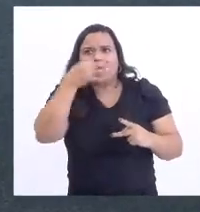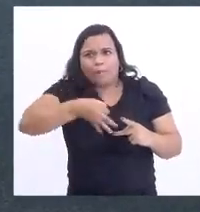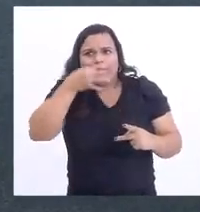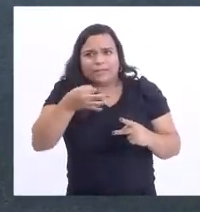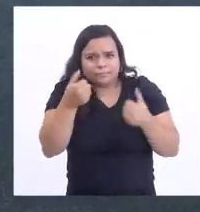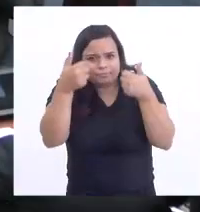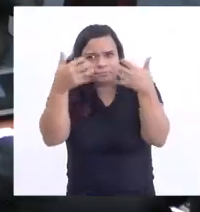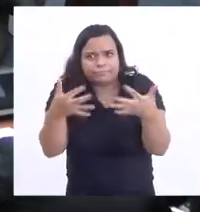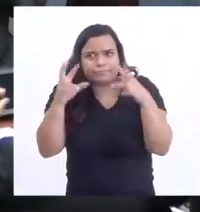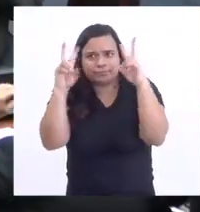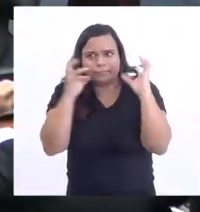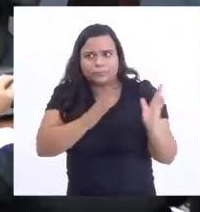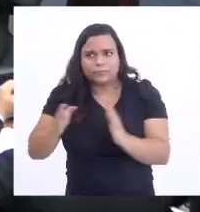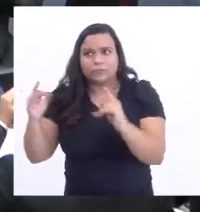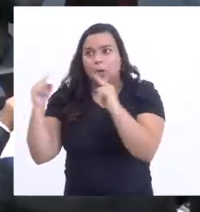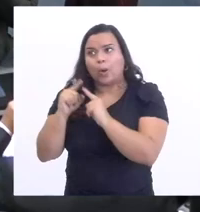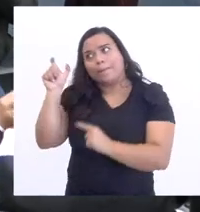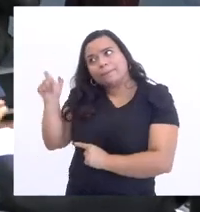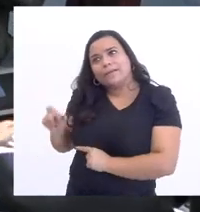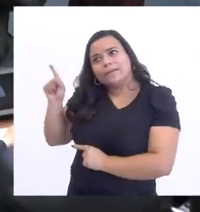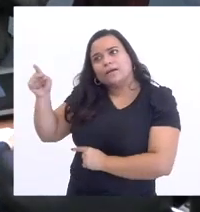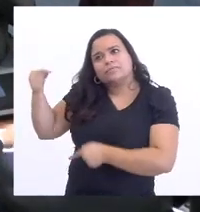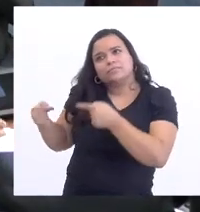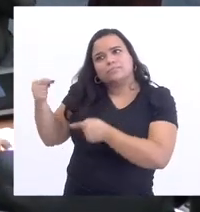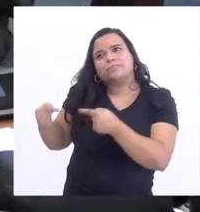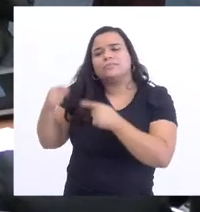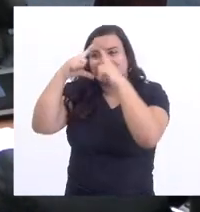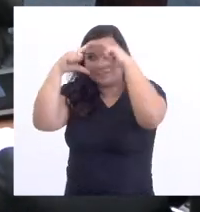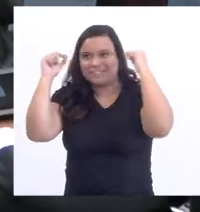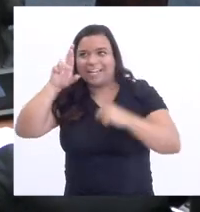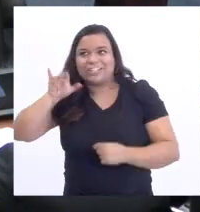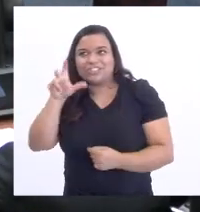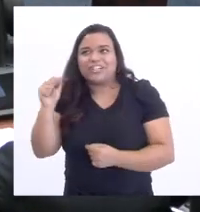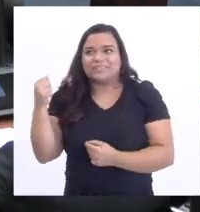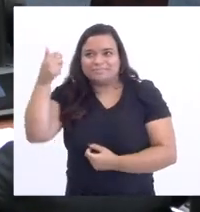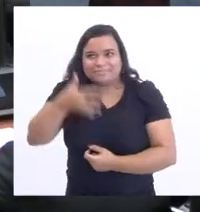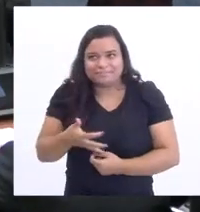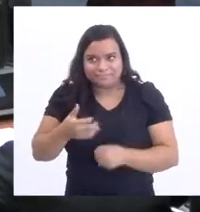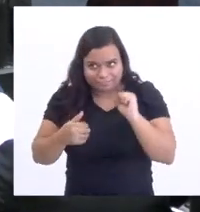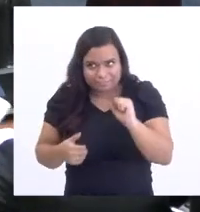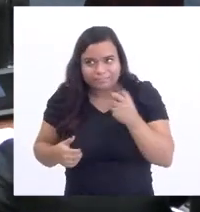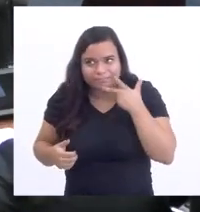ver um pouco com o debate que a deputada enfermeira Regiane está trazendo?